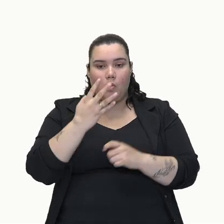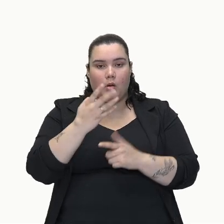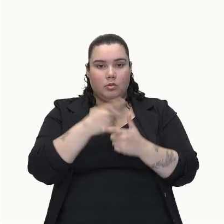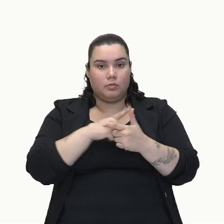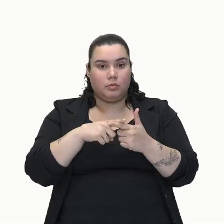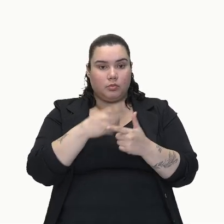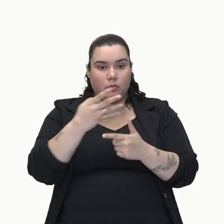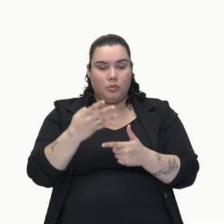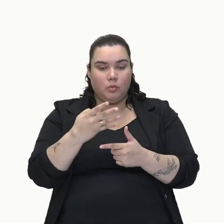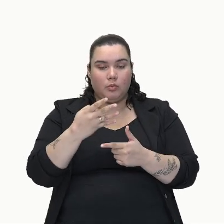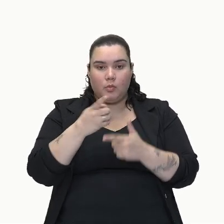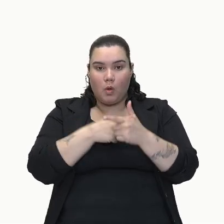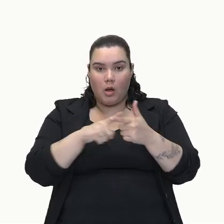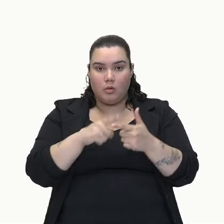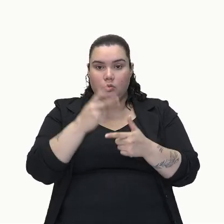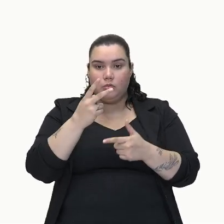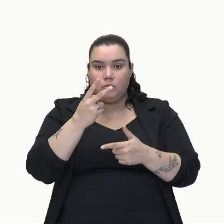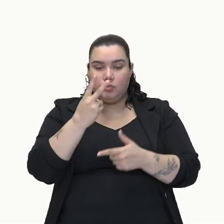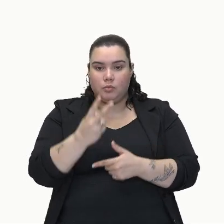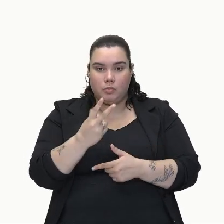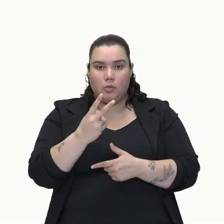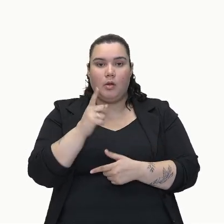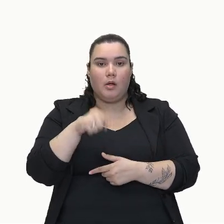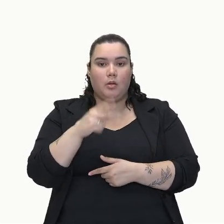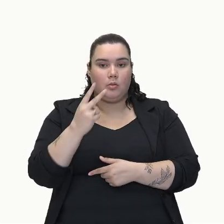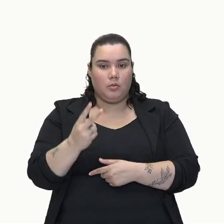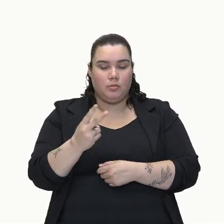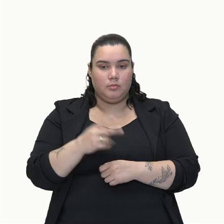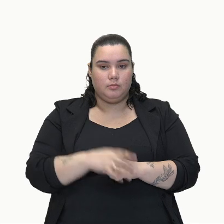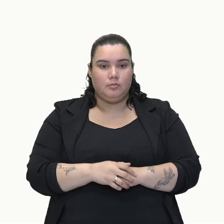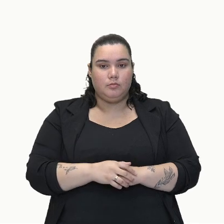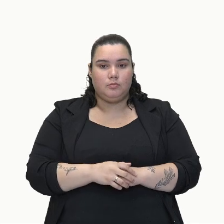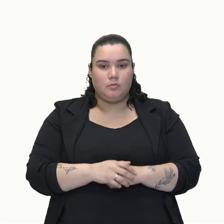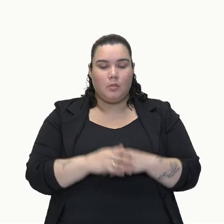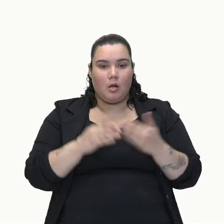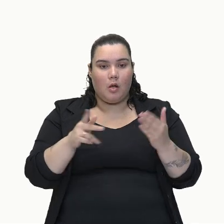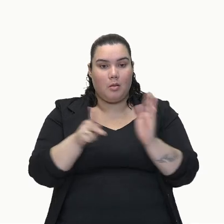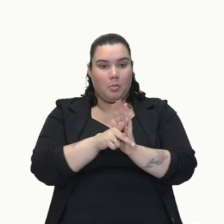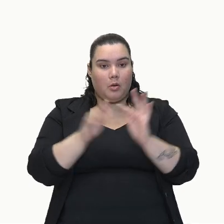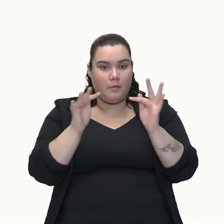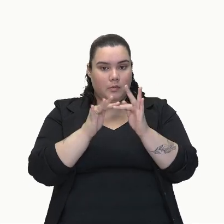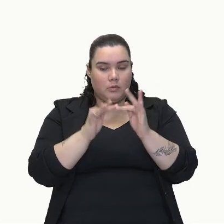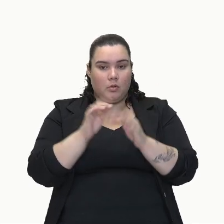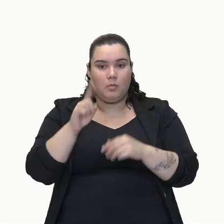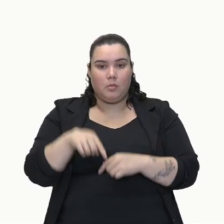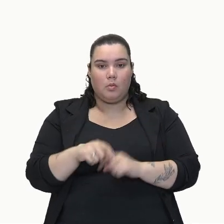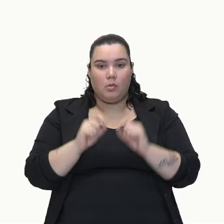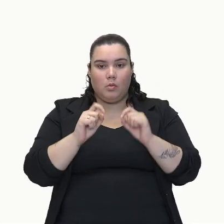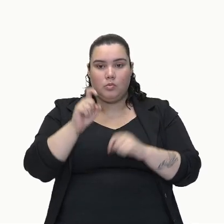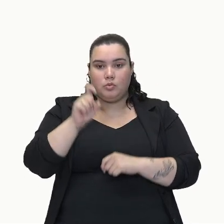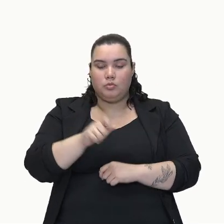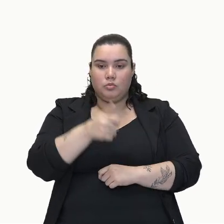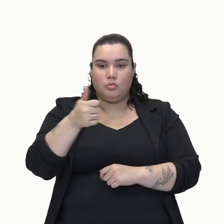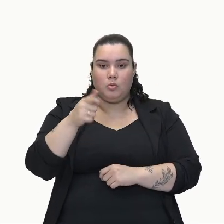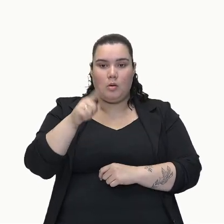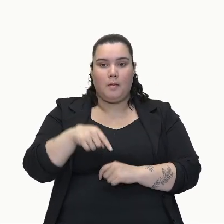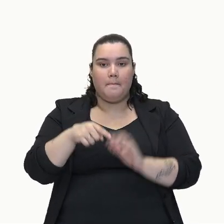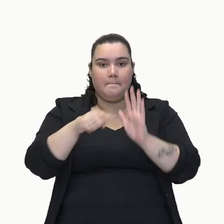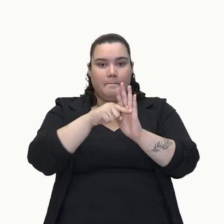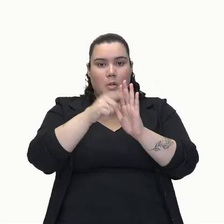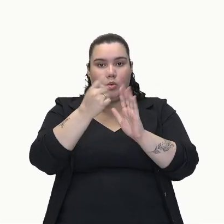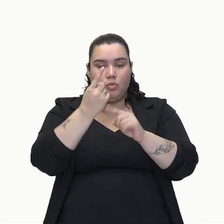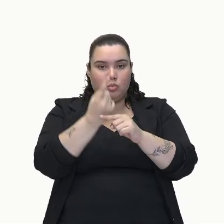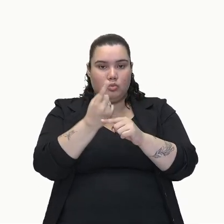2. Então, as soluções são, os zeros dessa função são menos 1 sobre 2